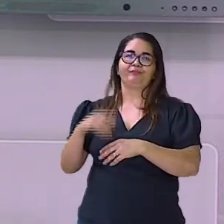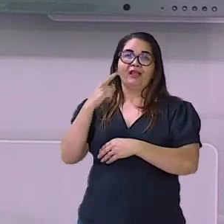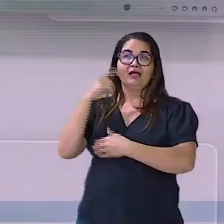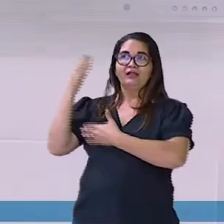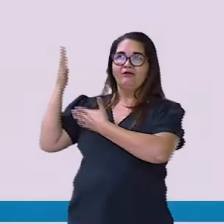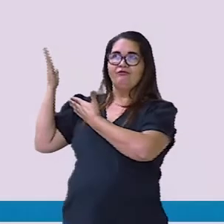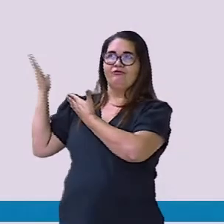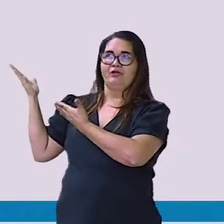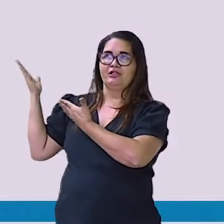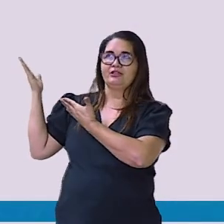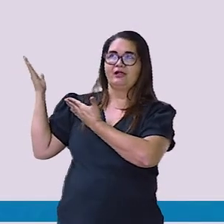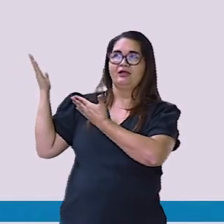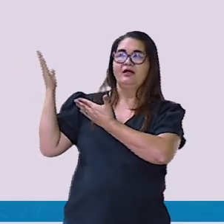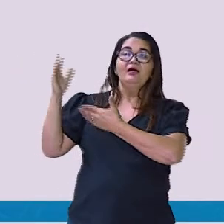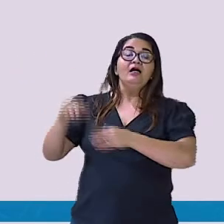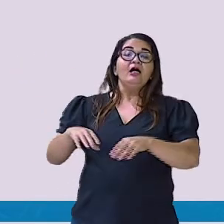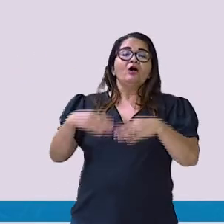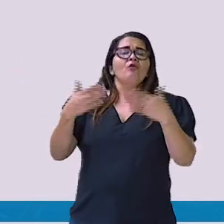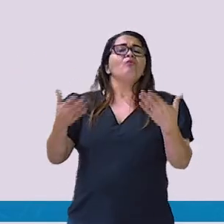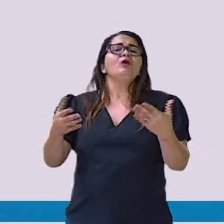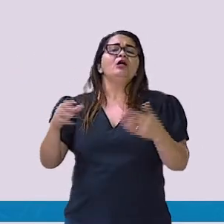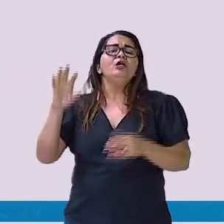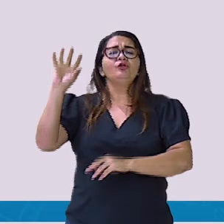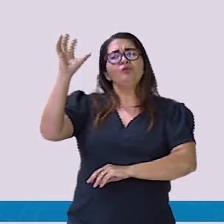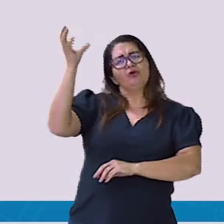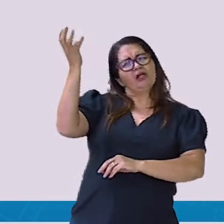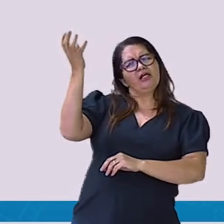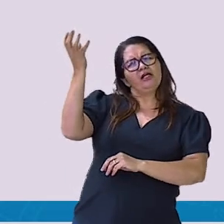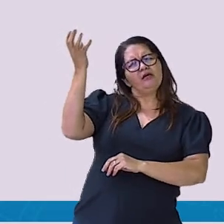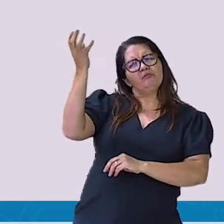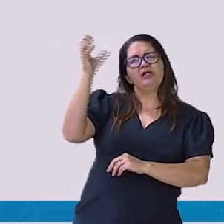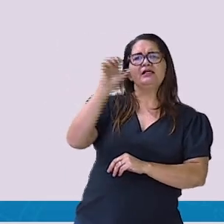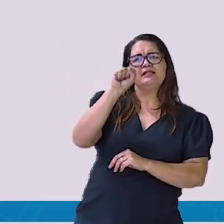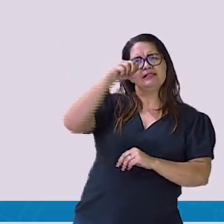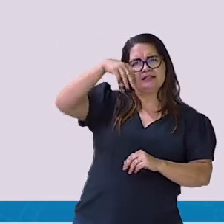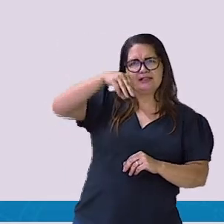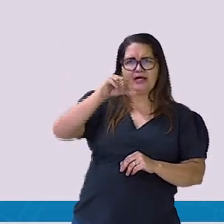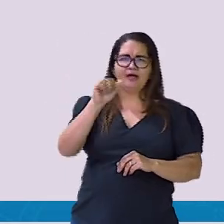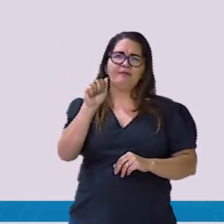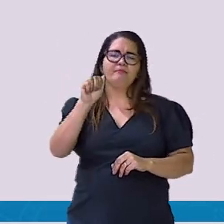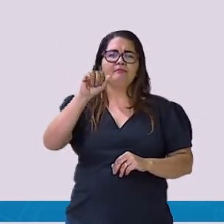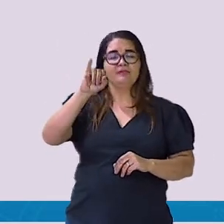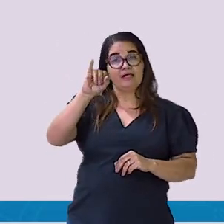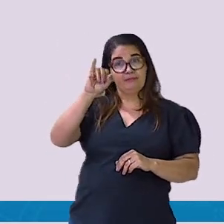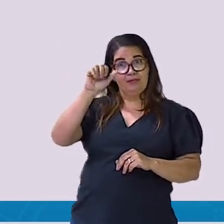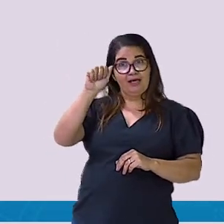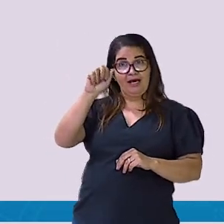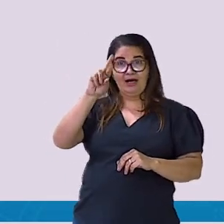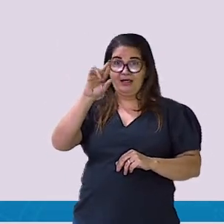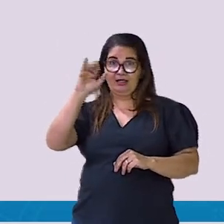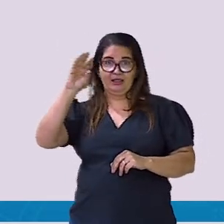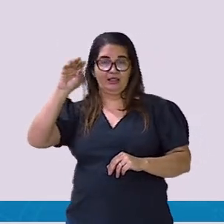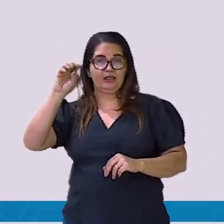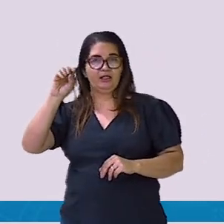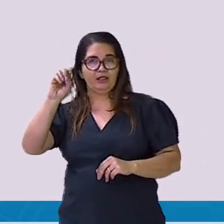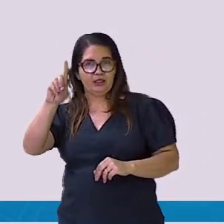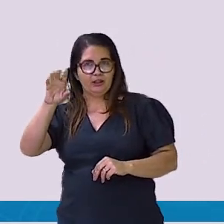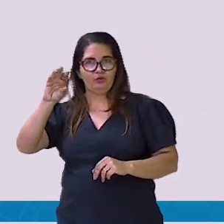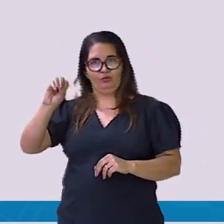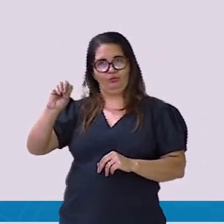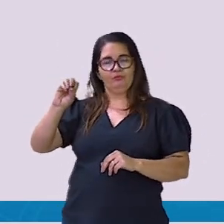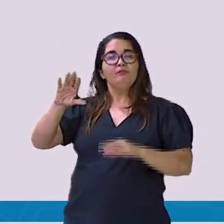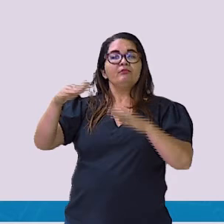climático de transição, é uma área de transição entre o clima desértico e o temperado